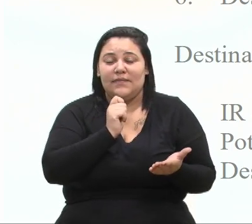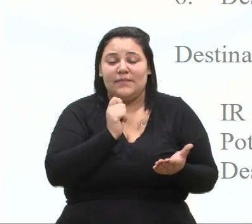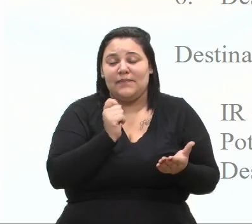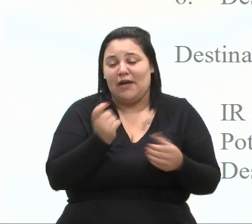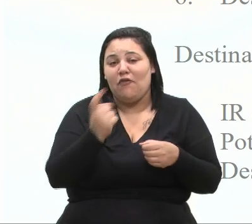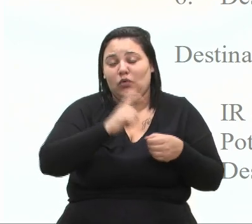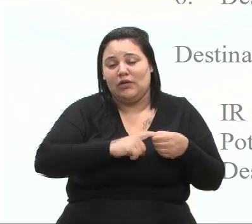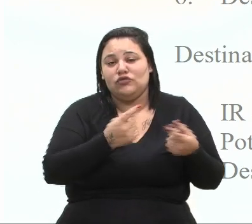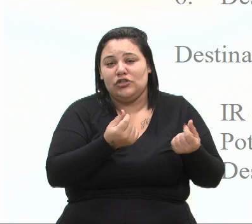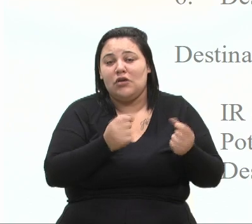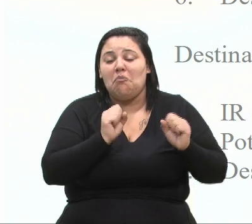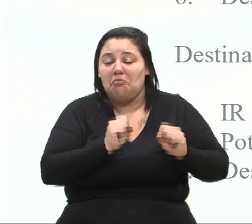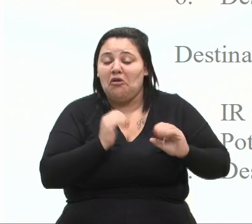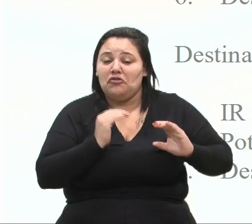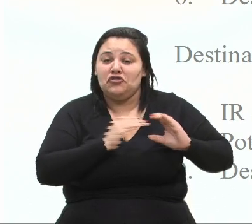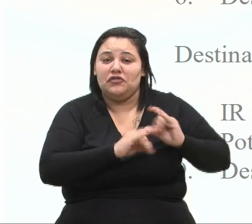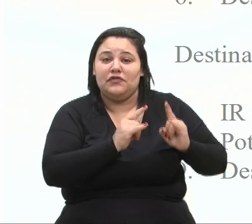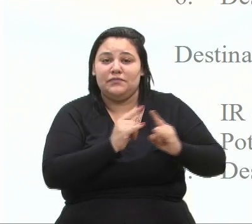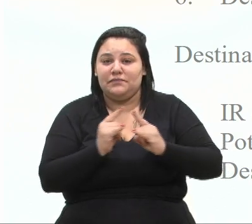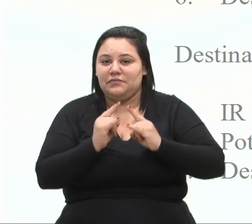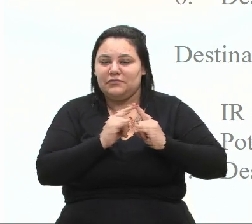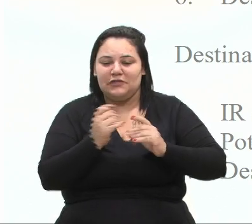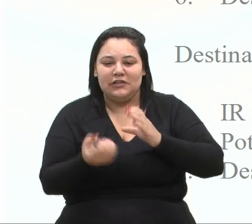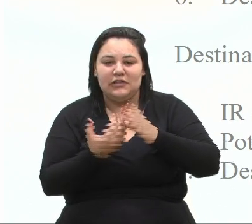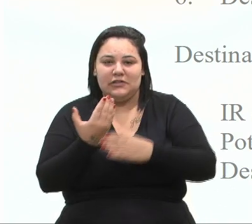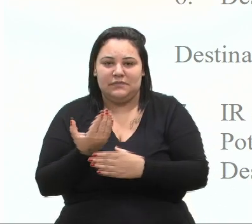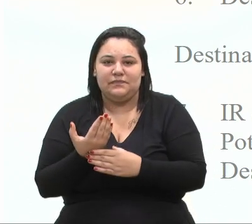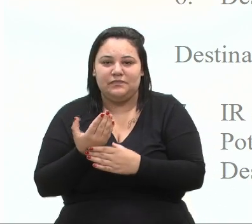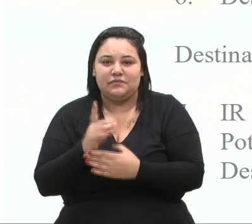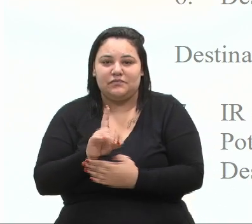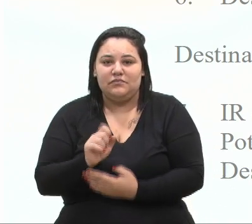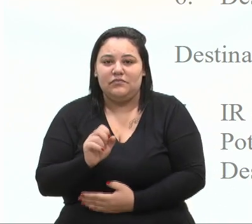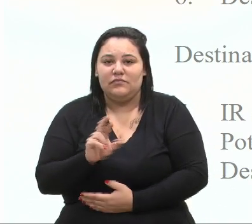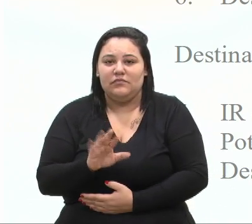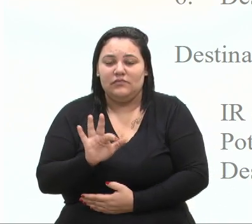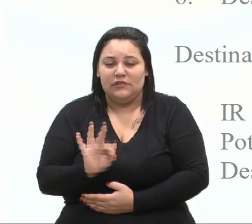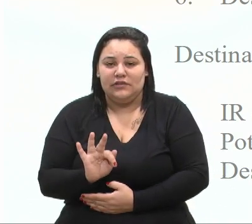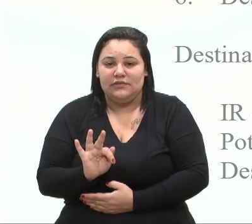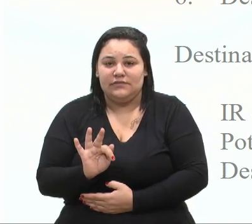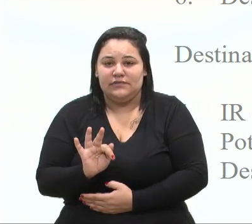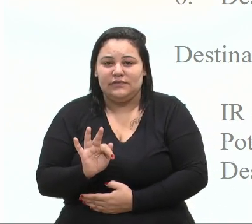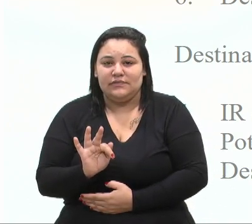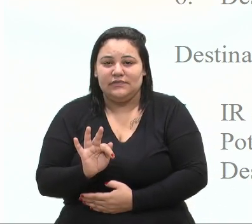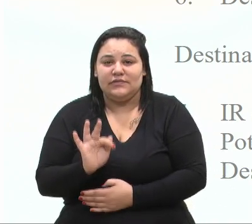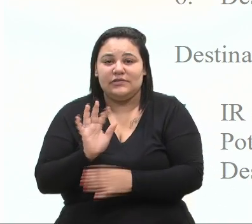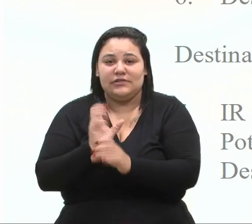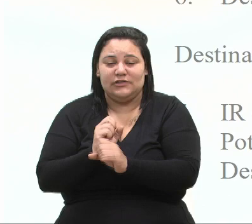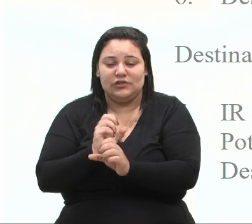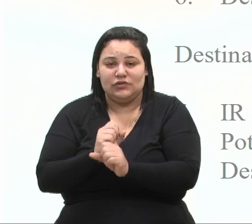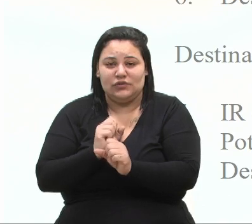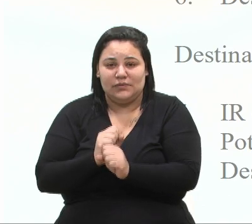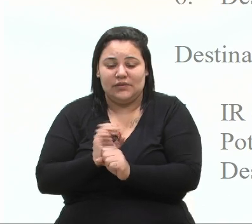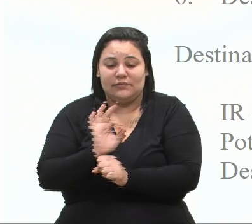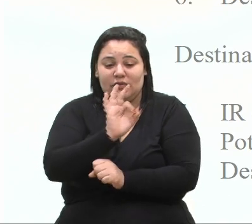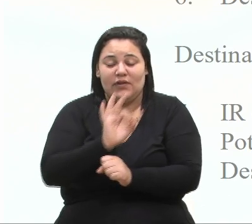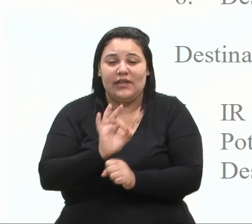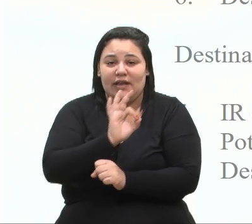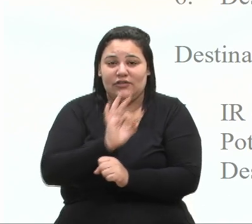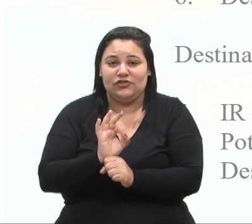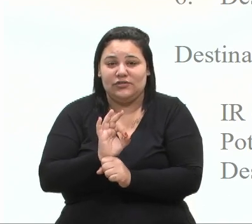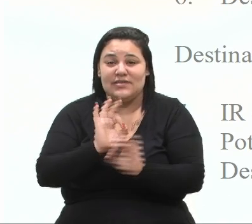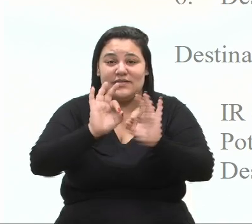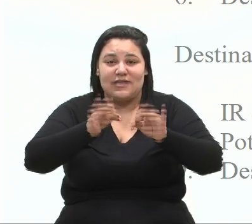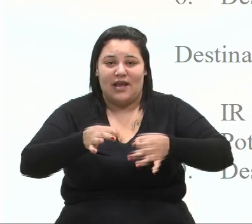fundos, gerando as DARFs correspondentes e receber o valor somado, corrigido pela taxa Selic. Veja que é melhor